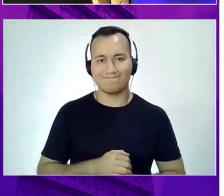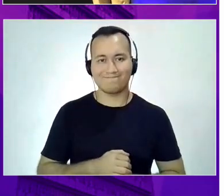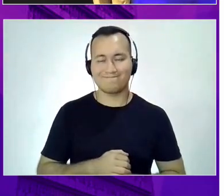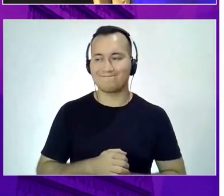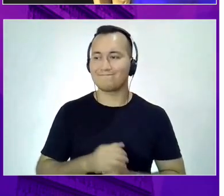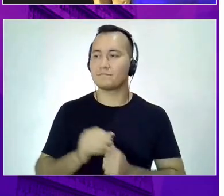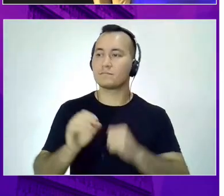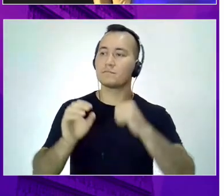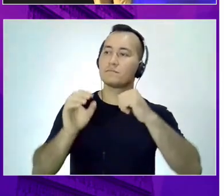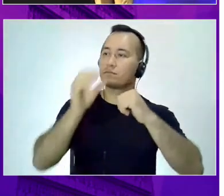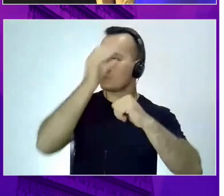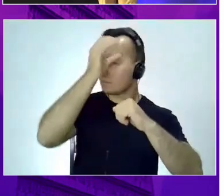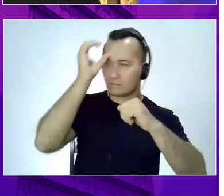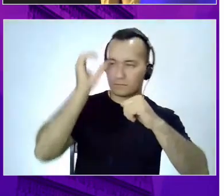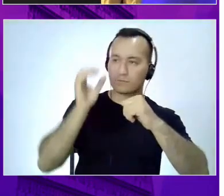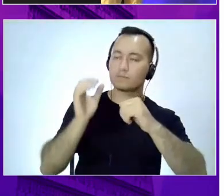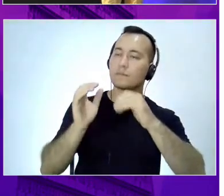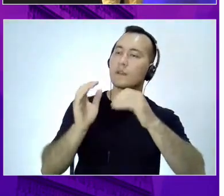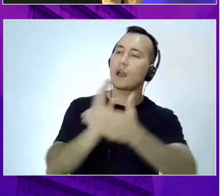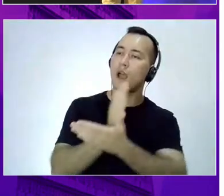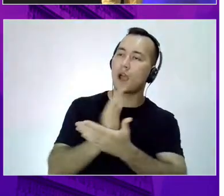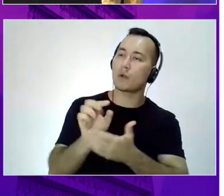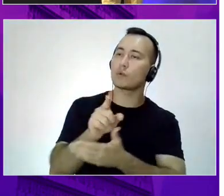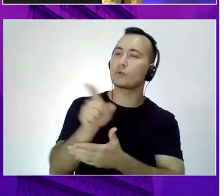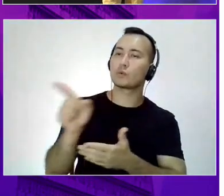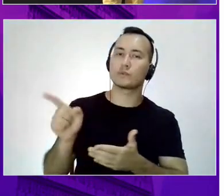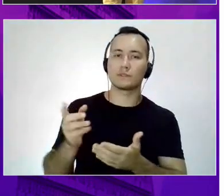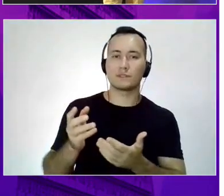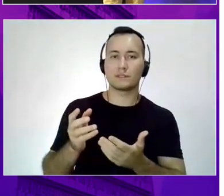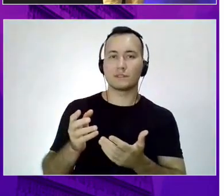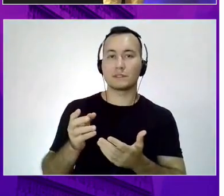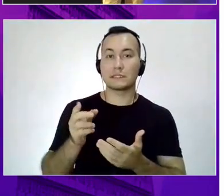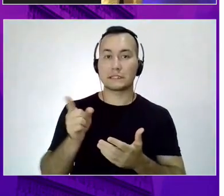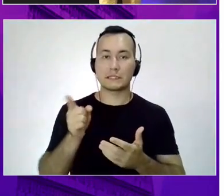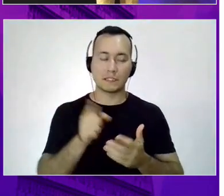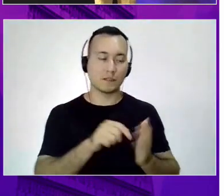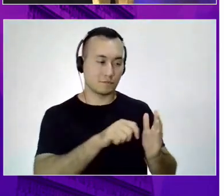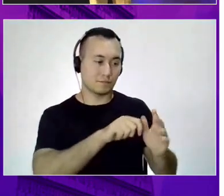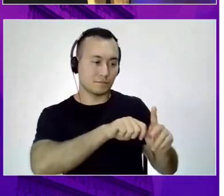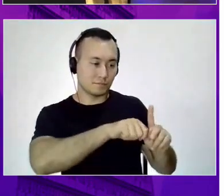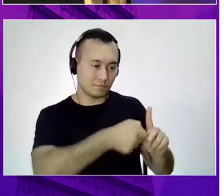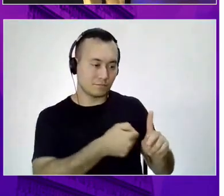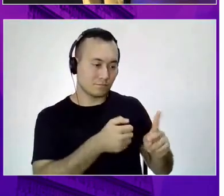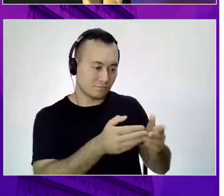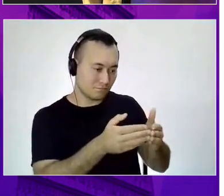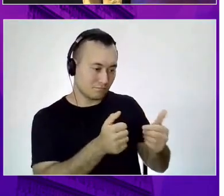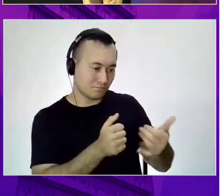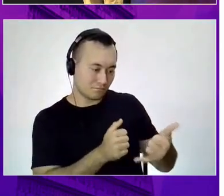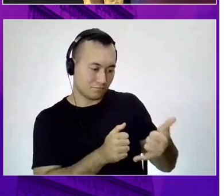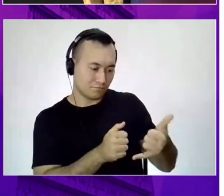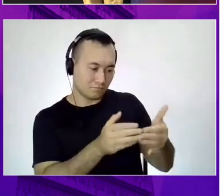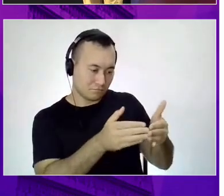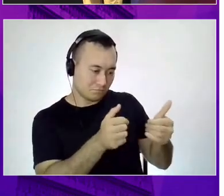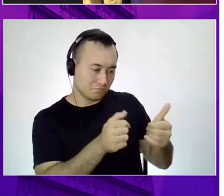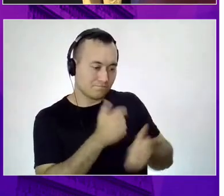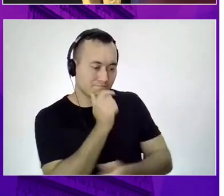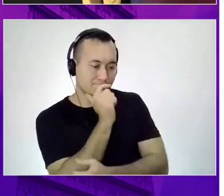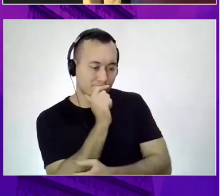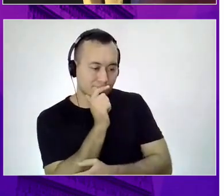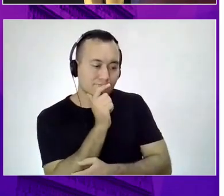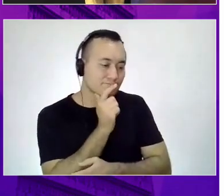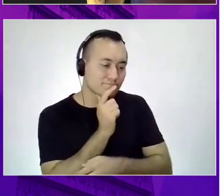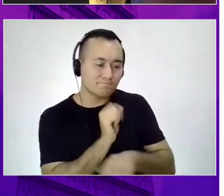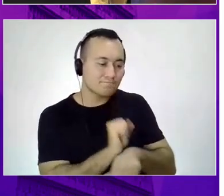muito sentido, né? O cliente está ali esperando a cobrança ser efetivada e isso não é sentido na hora da criação.